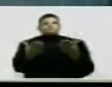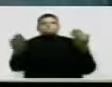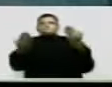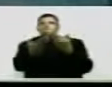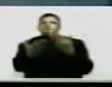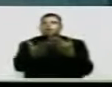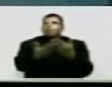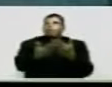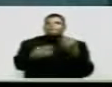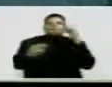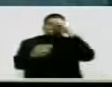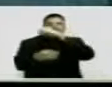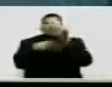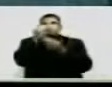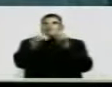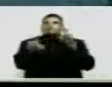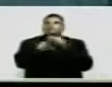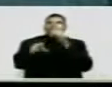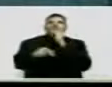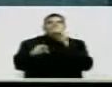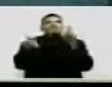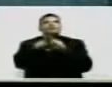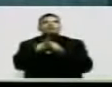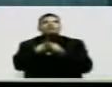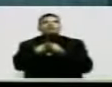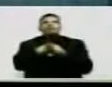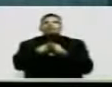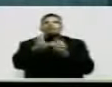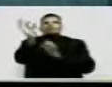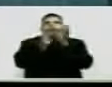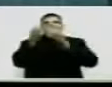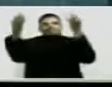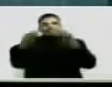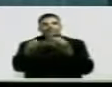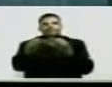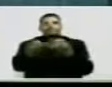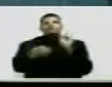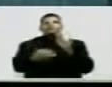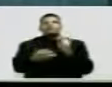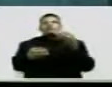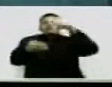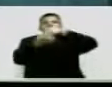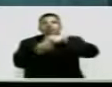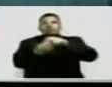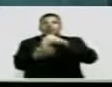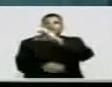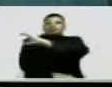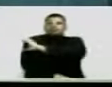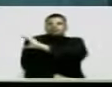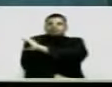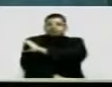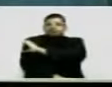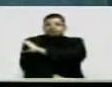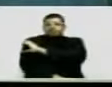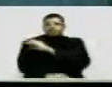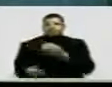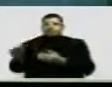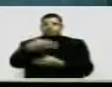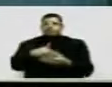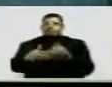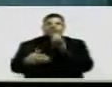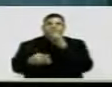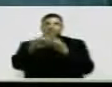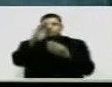deputado Zé Ricardo. Como não entra em pauta também o projeto pronto, que inclui as cooperativas entre